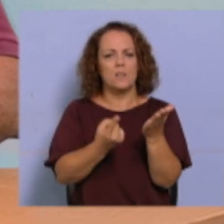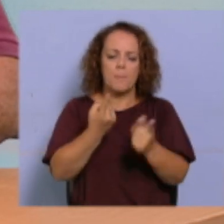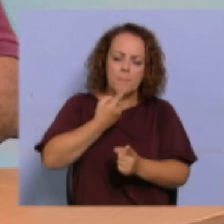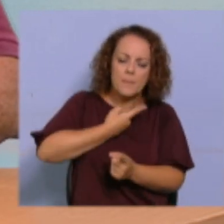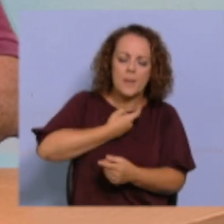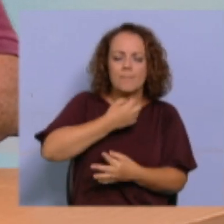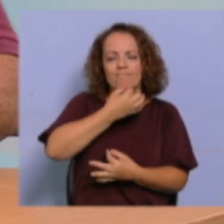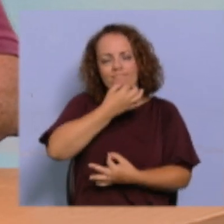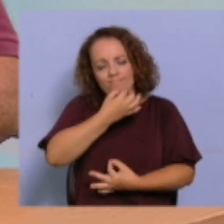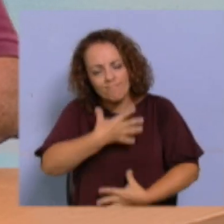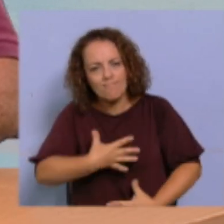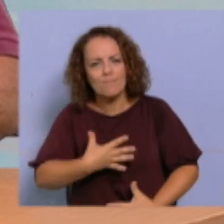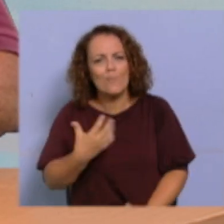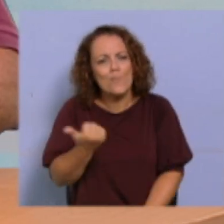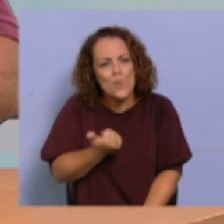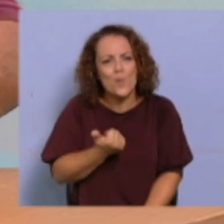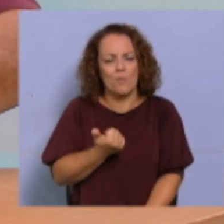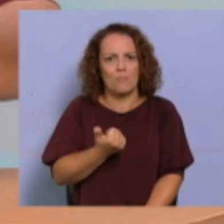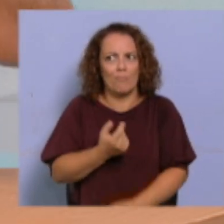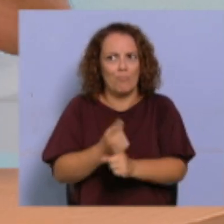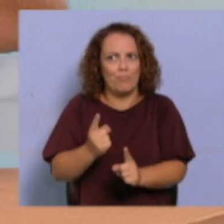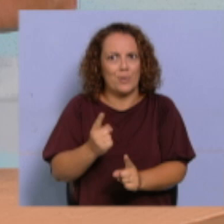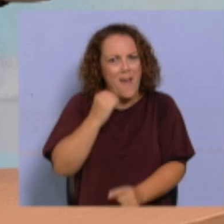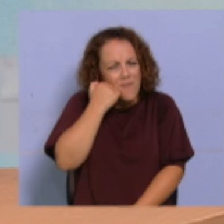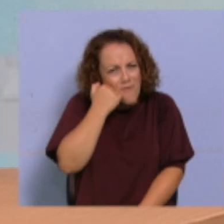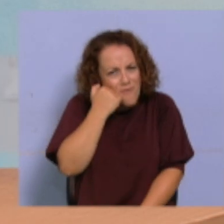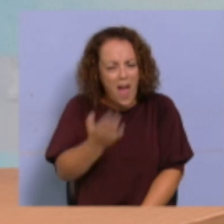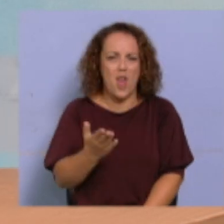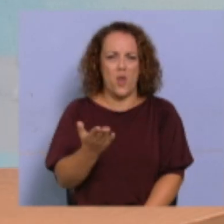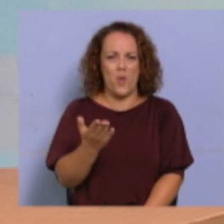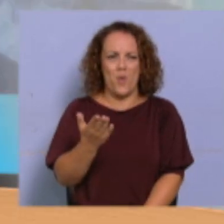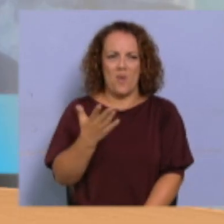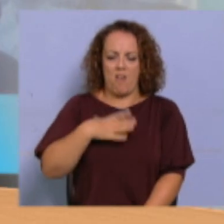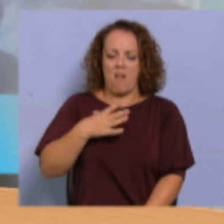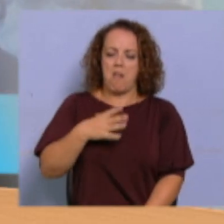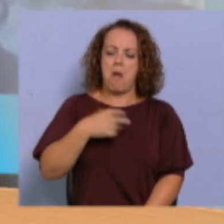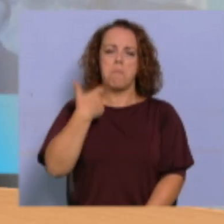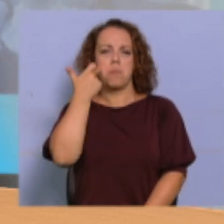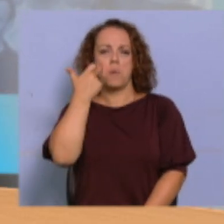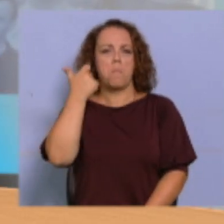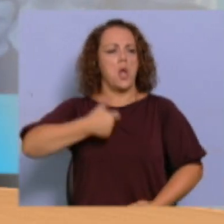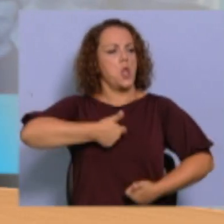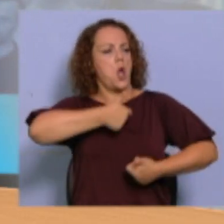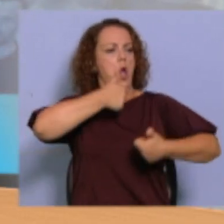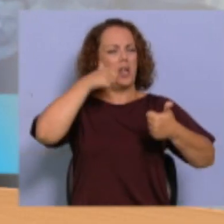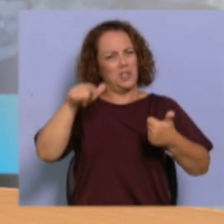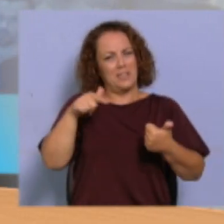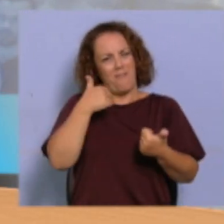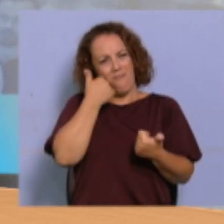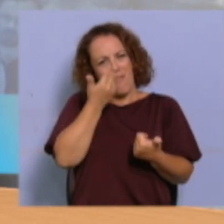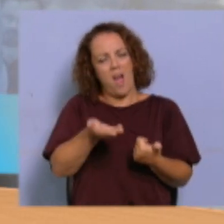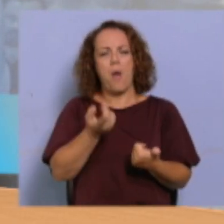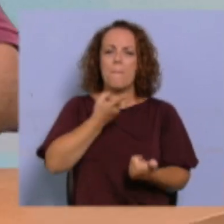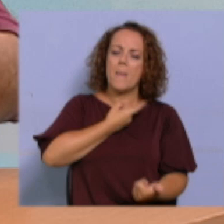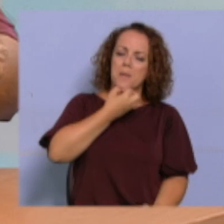humildes, até porque é feio. É feio querer ser o maior e ser humilde,